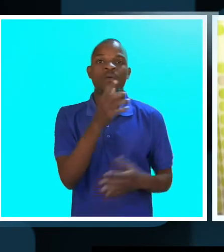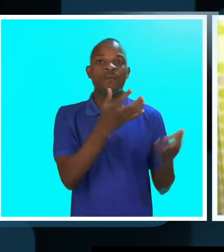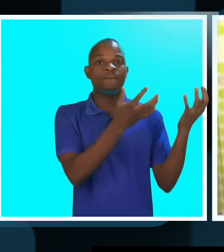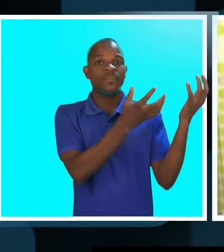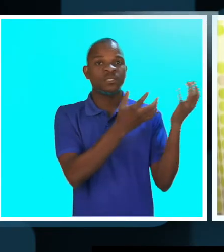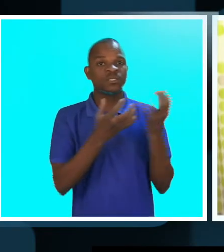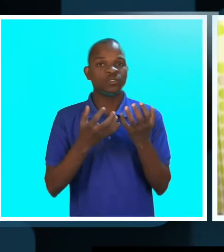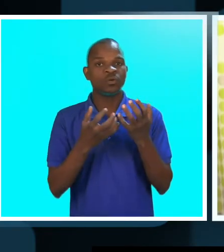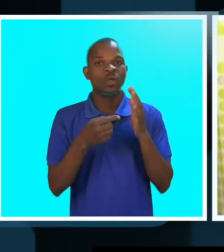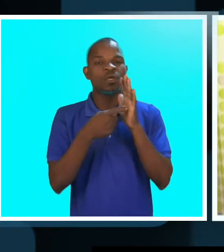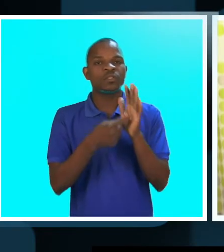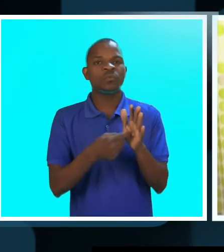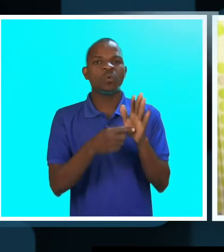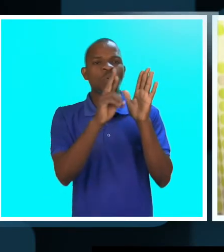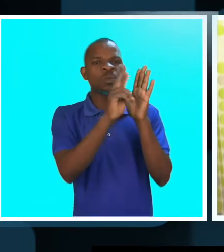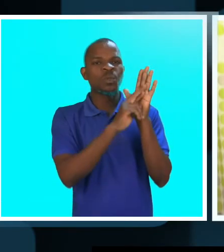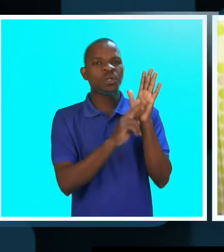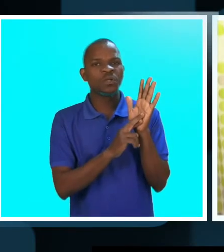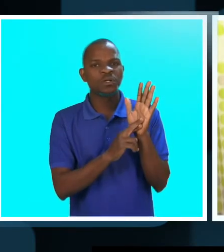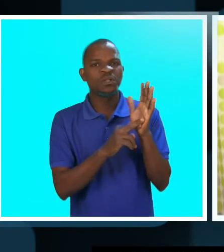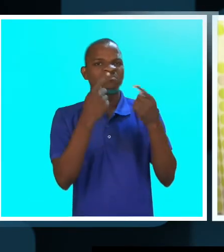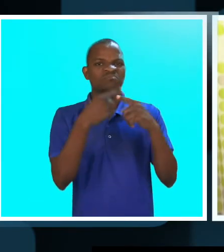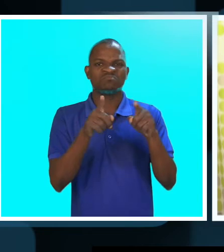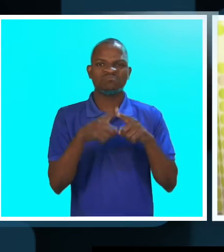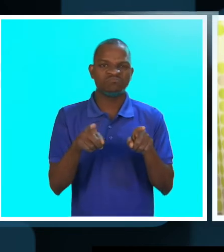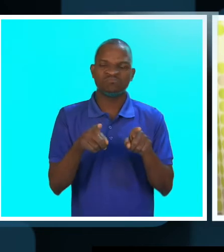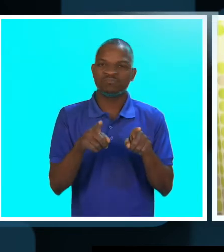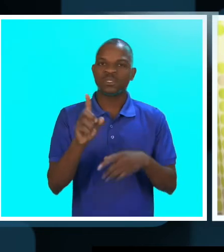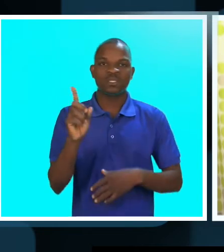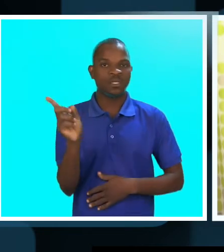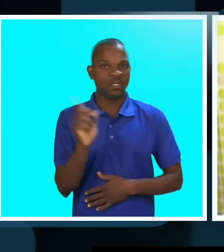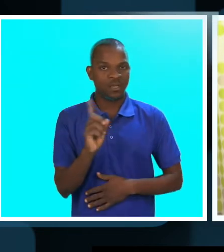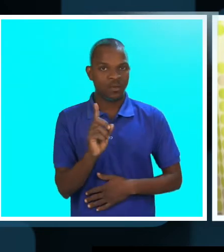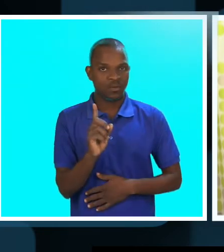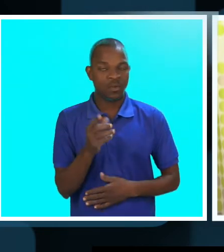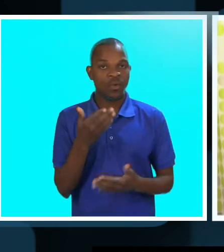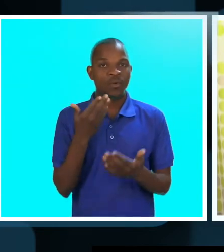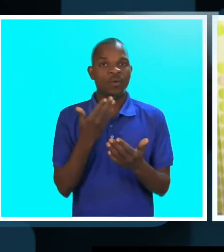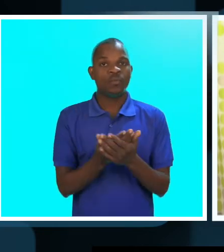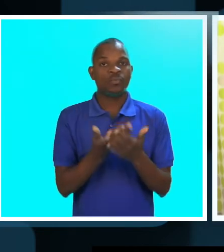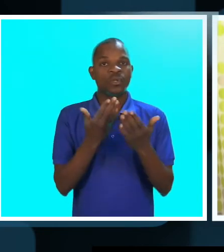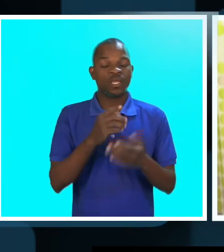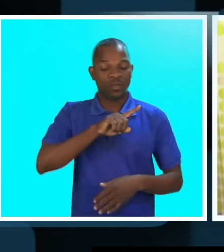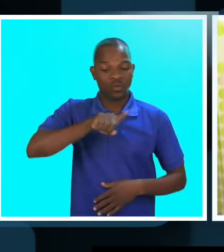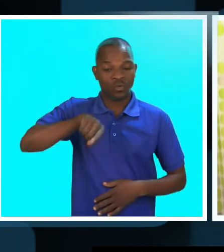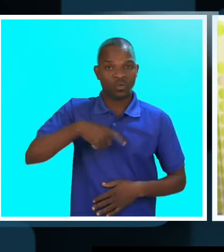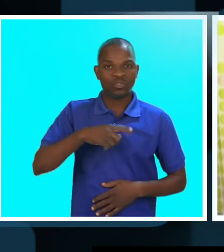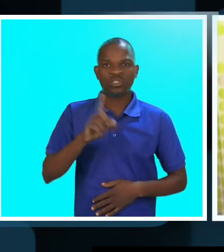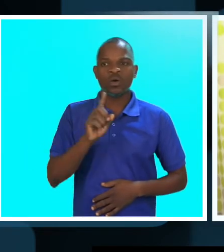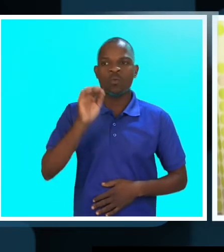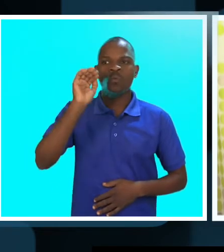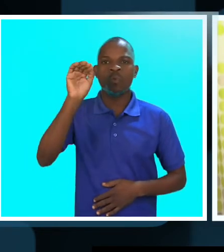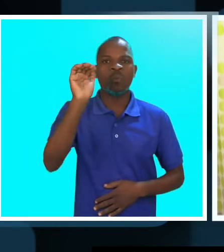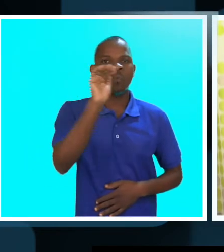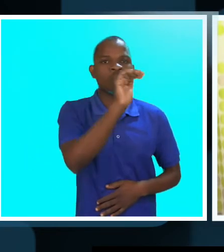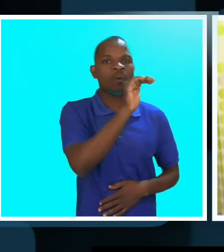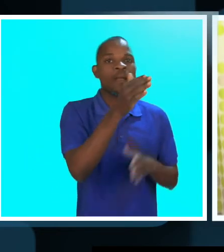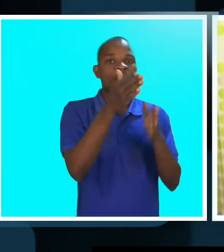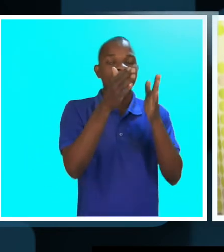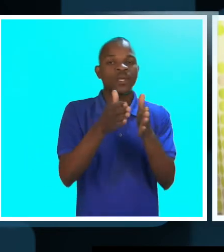deficiência não precisam ter um determinado requisito,